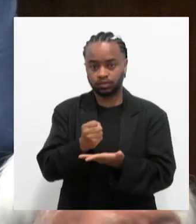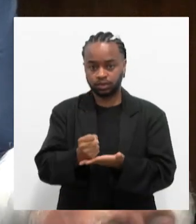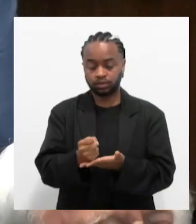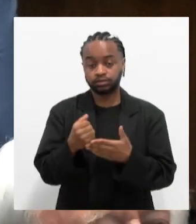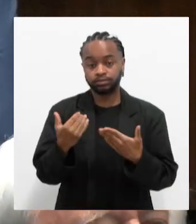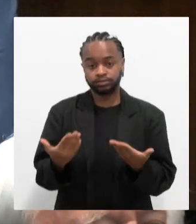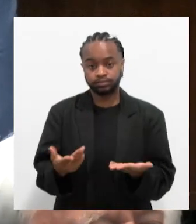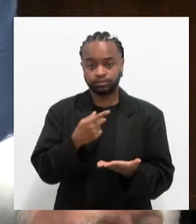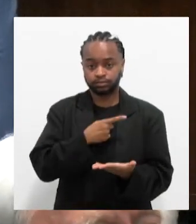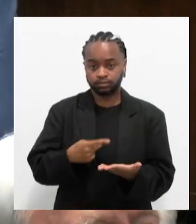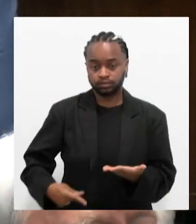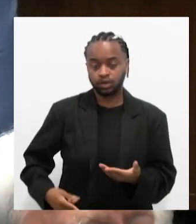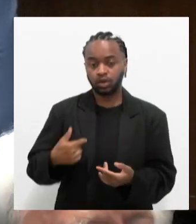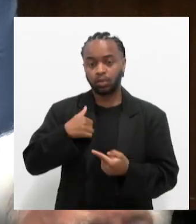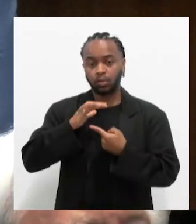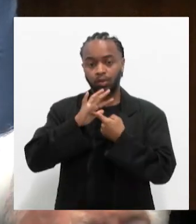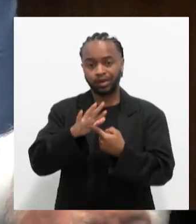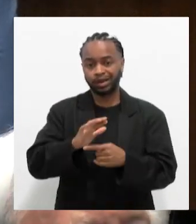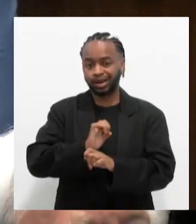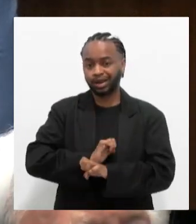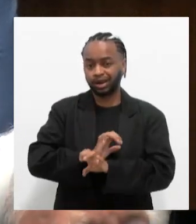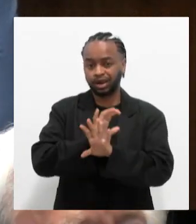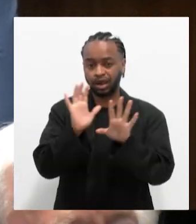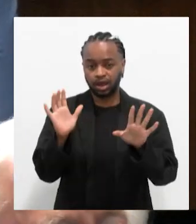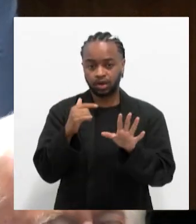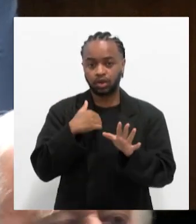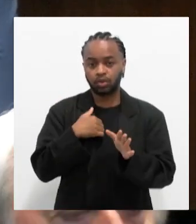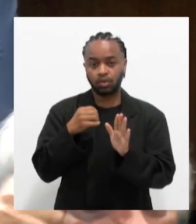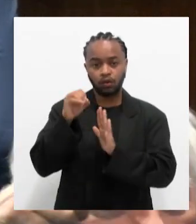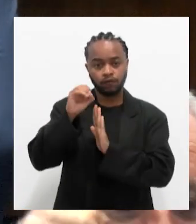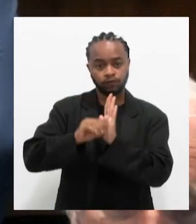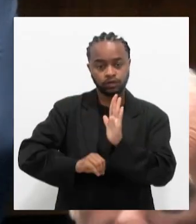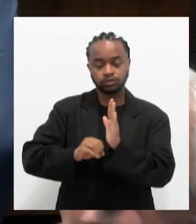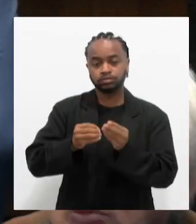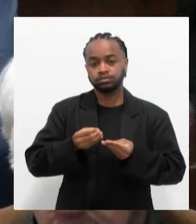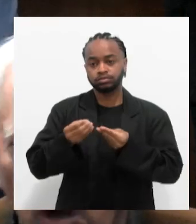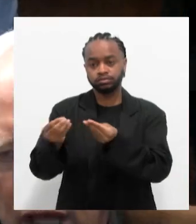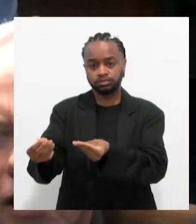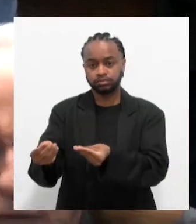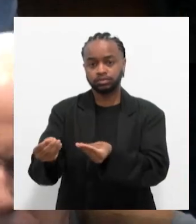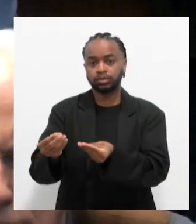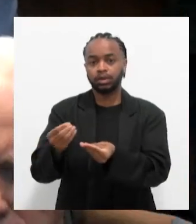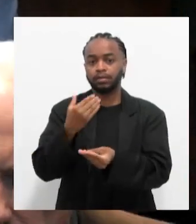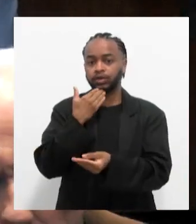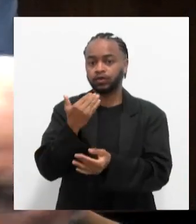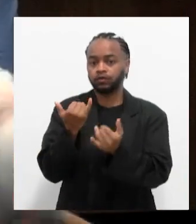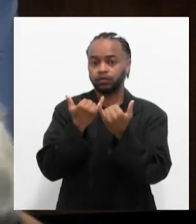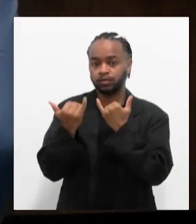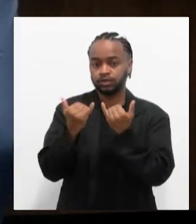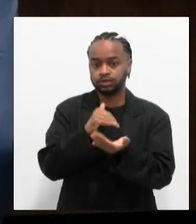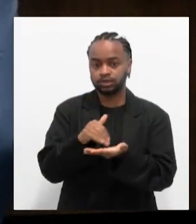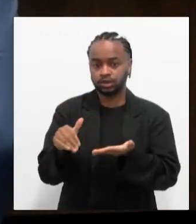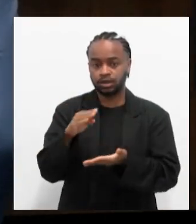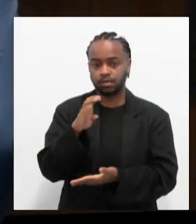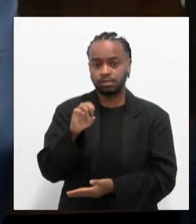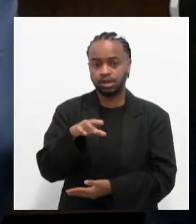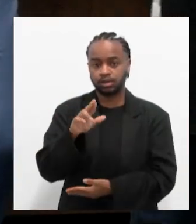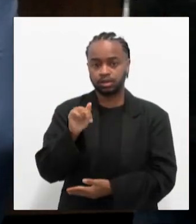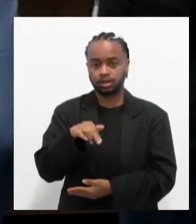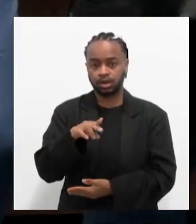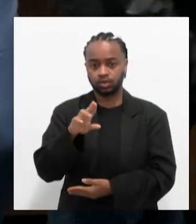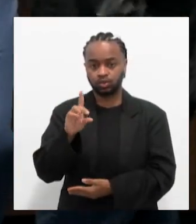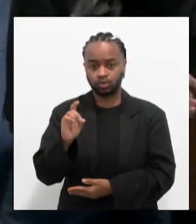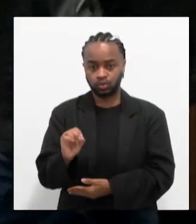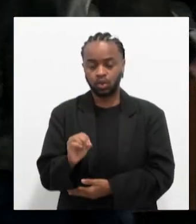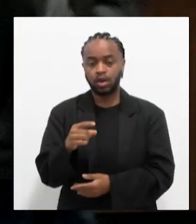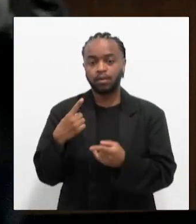presidente, já deixo claro aqui que estarei oficiando, estarei pedindo um requerimento de informação ao secretário Bernardo Rossi, para que